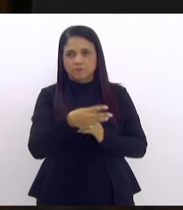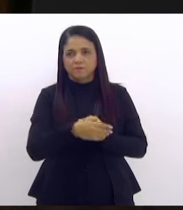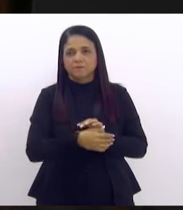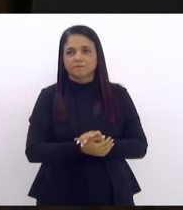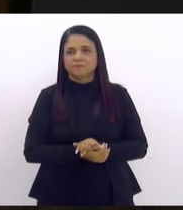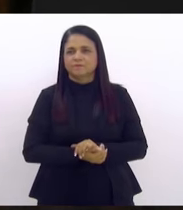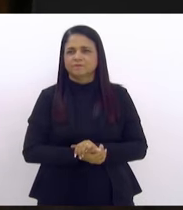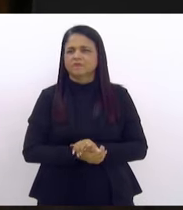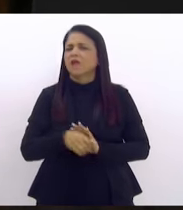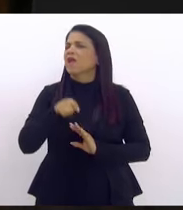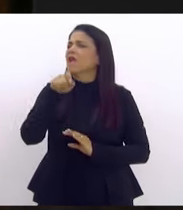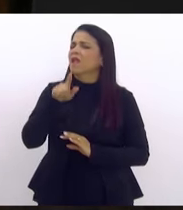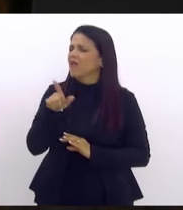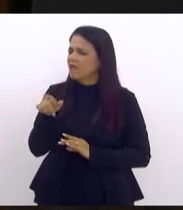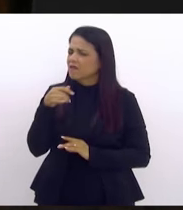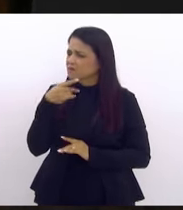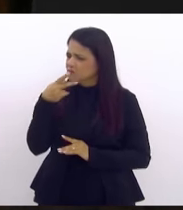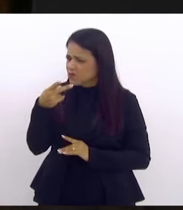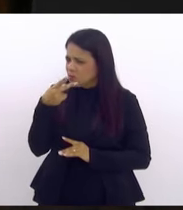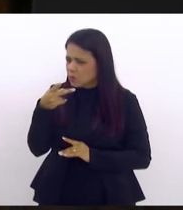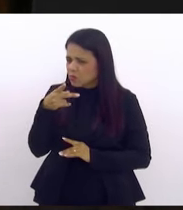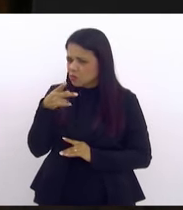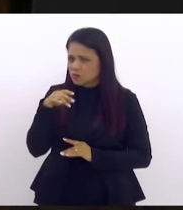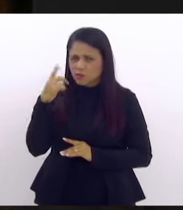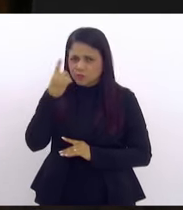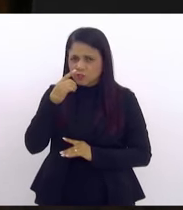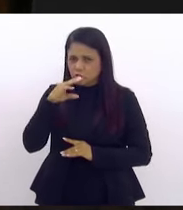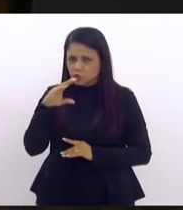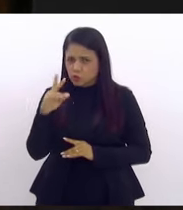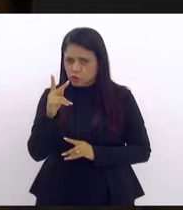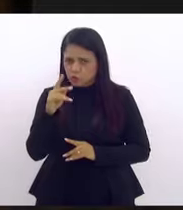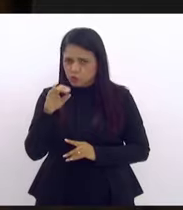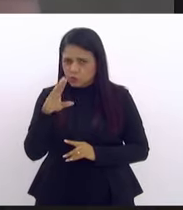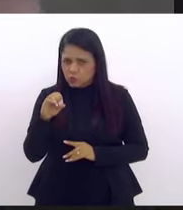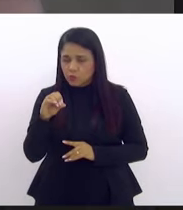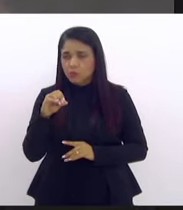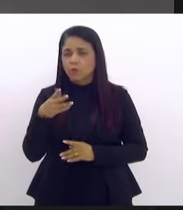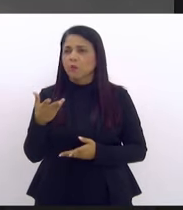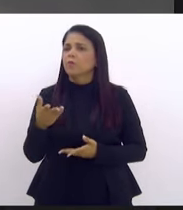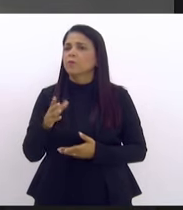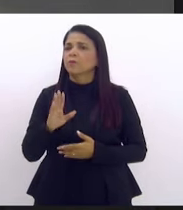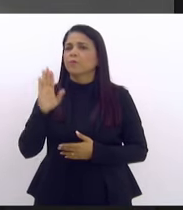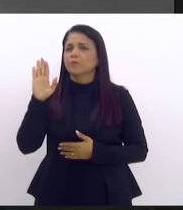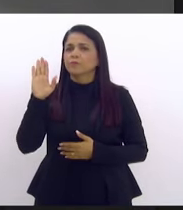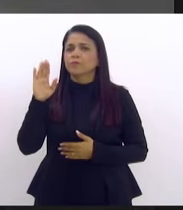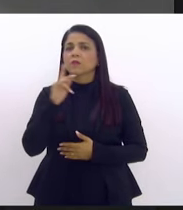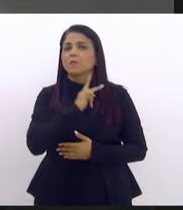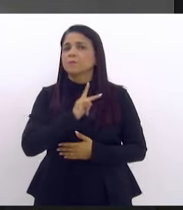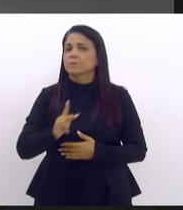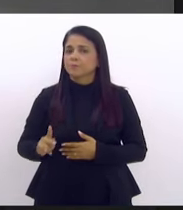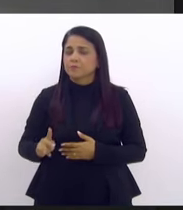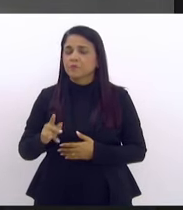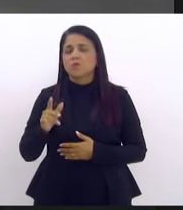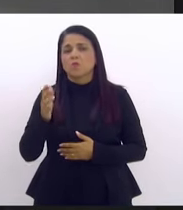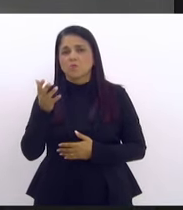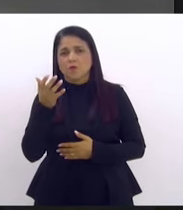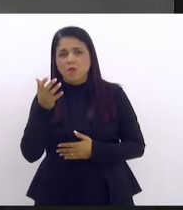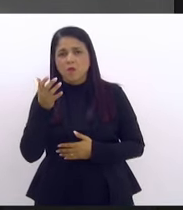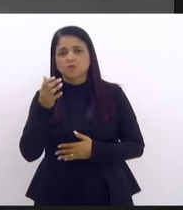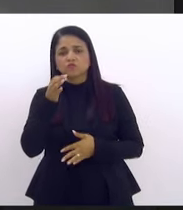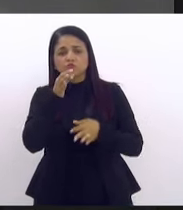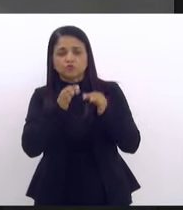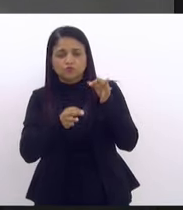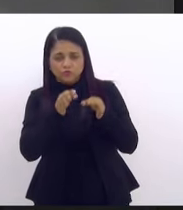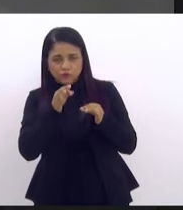Quem está falando? Deputado Chico? Sim. Por favor. Senhor presidente, eu queria só justificar a